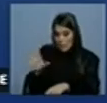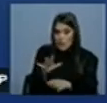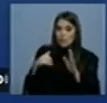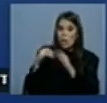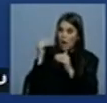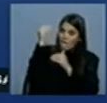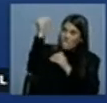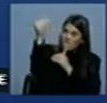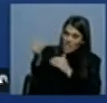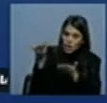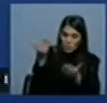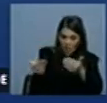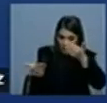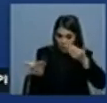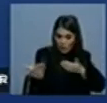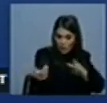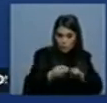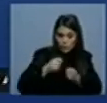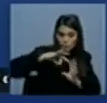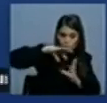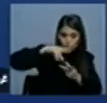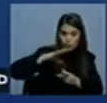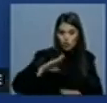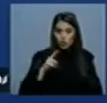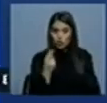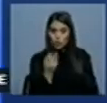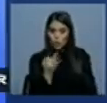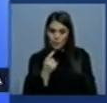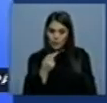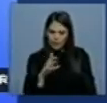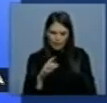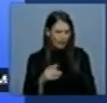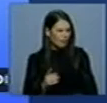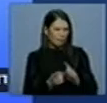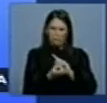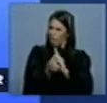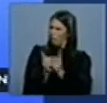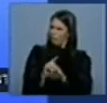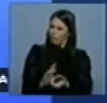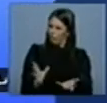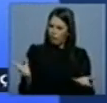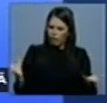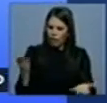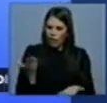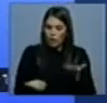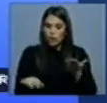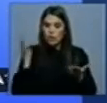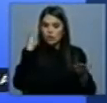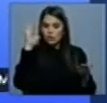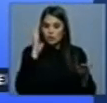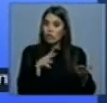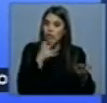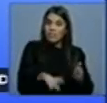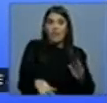frente do que atrás na órbita de Júpiter. Ora, isto entra em choque total, Stella, com a teoria